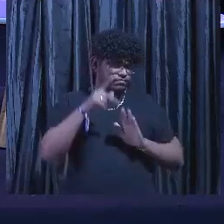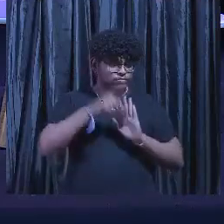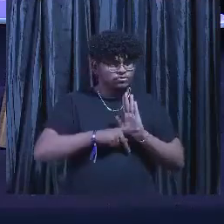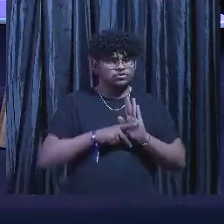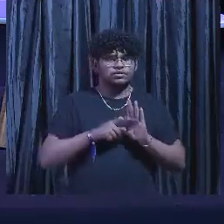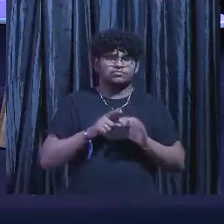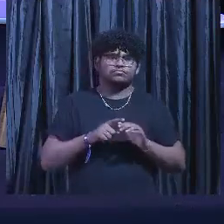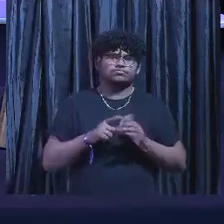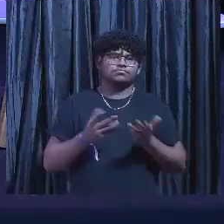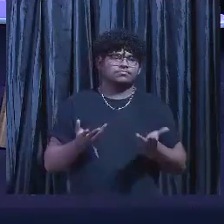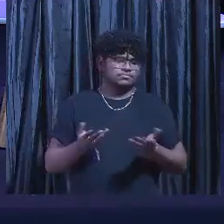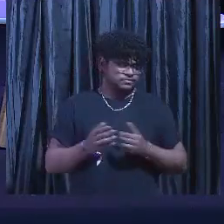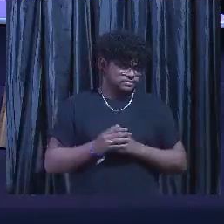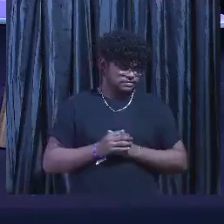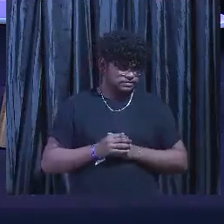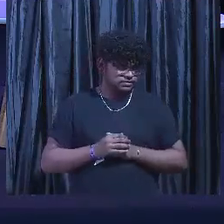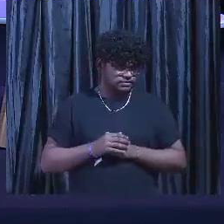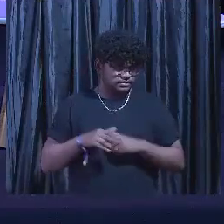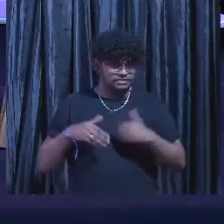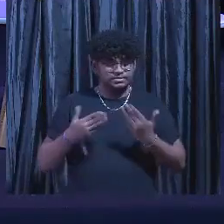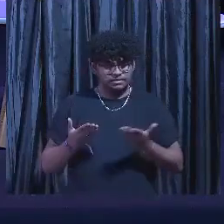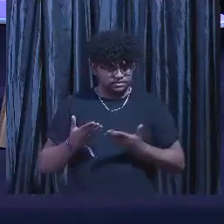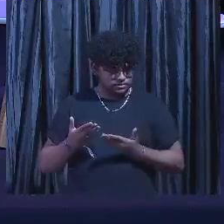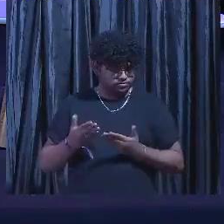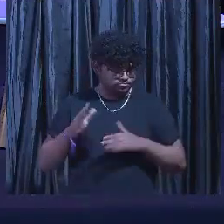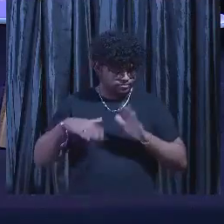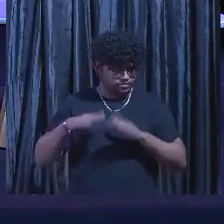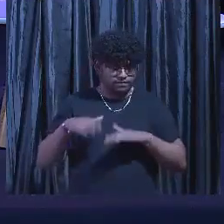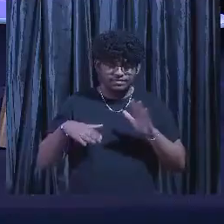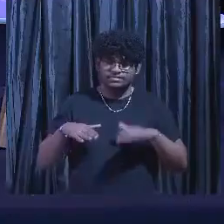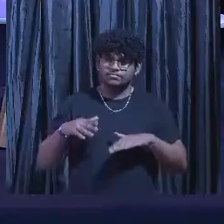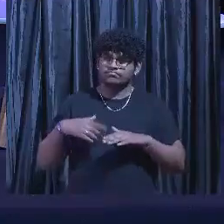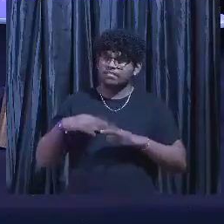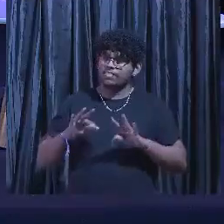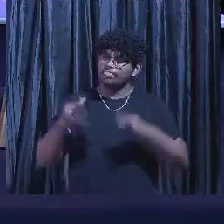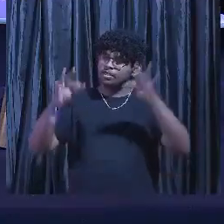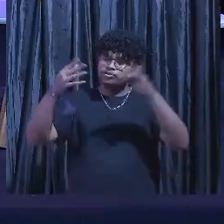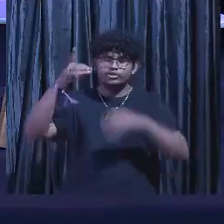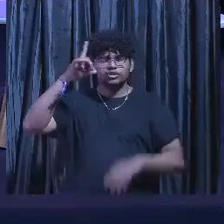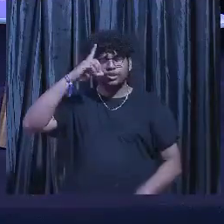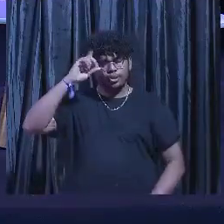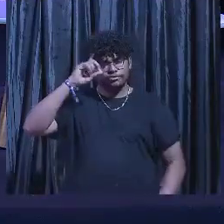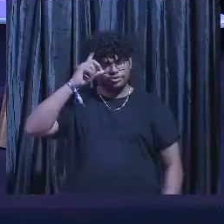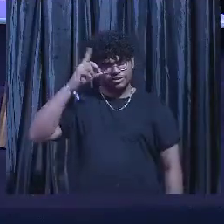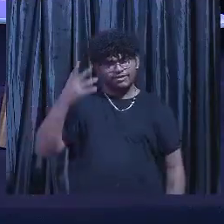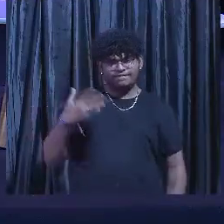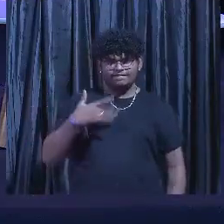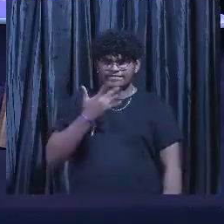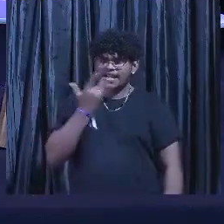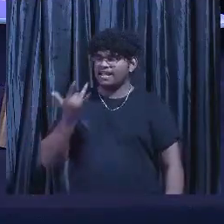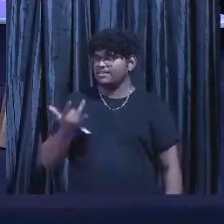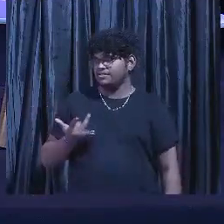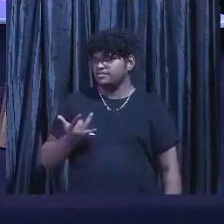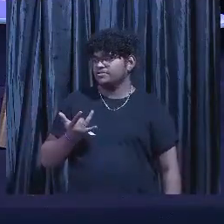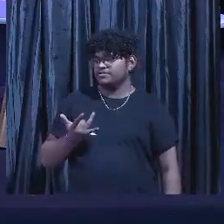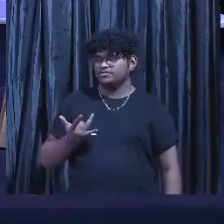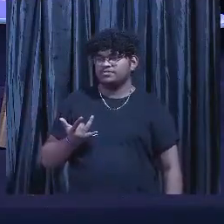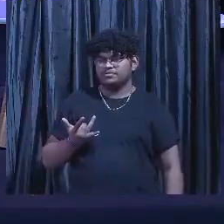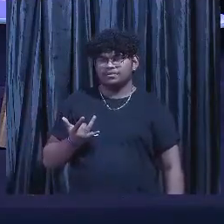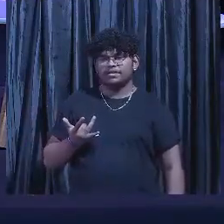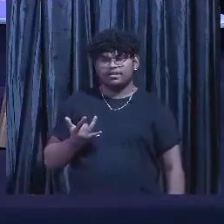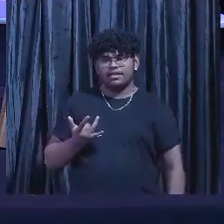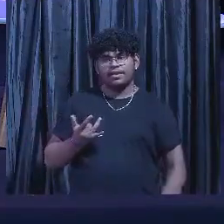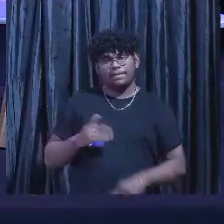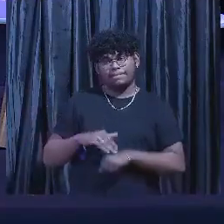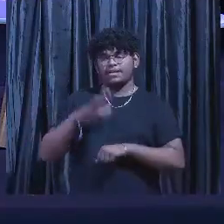novo. Então, talvez tecnologias mais cotidianas, por assim dizer, devam ser, na geração cidadã de dados,